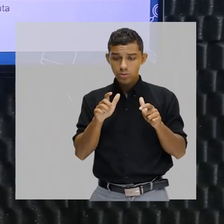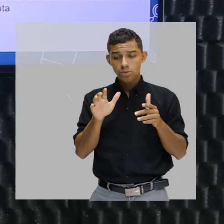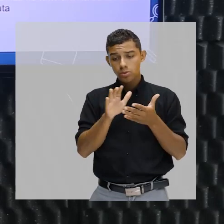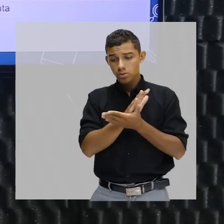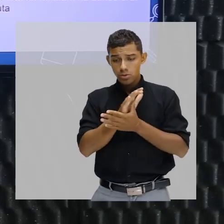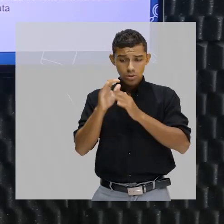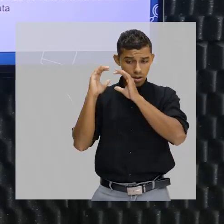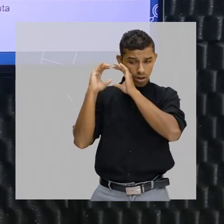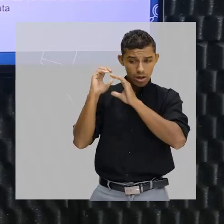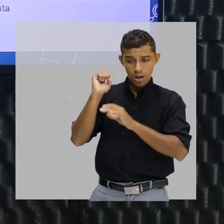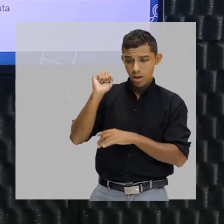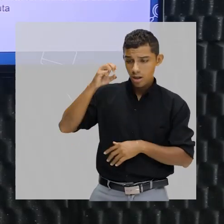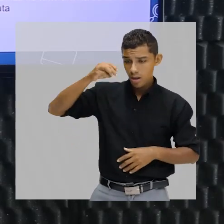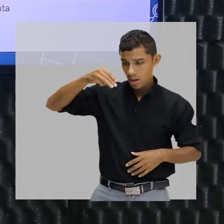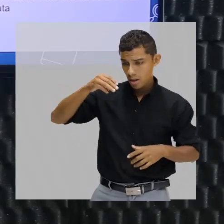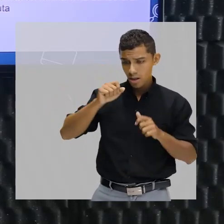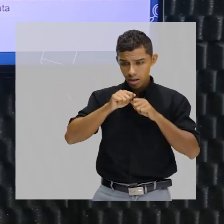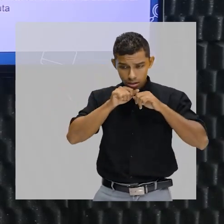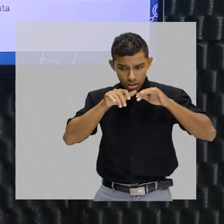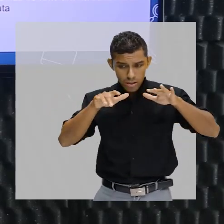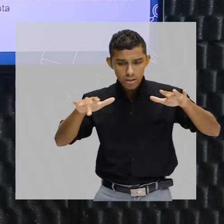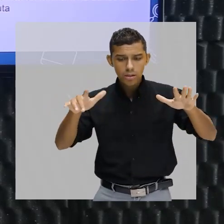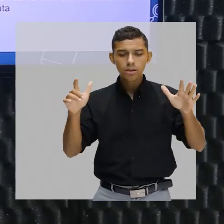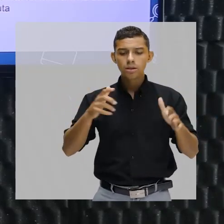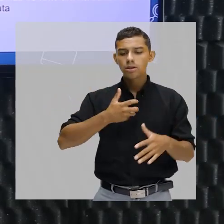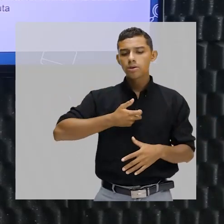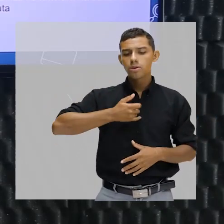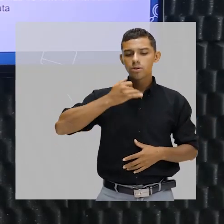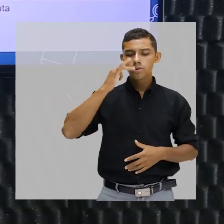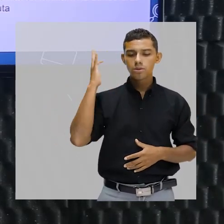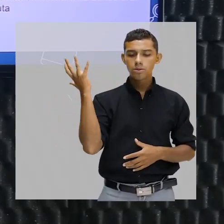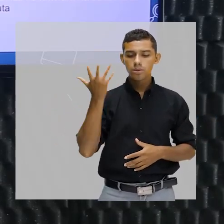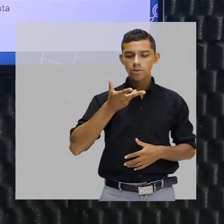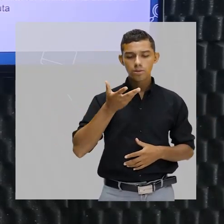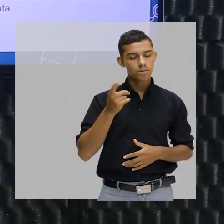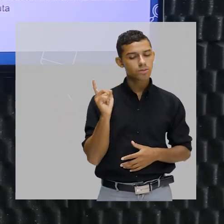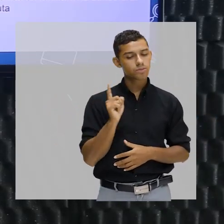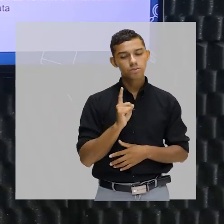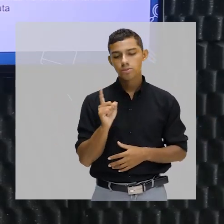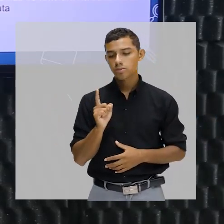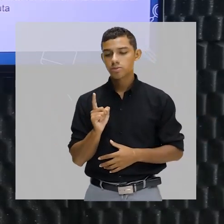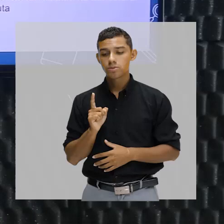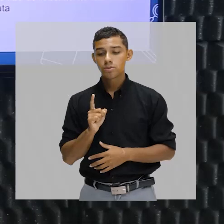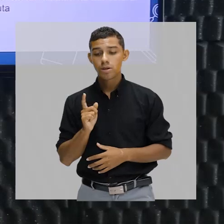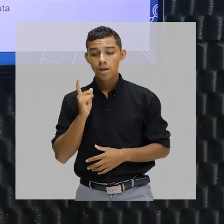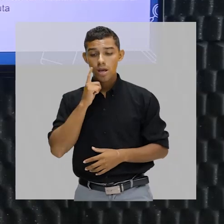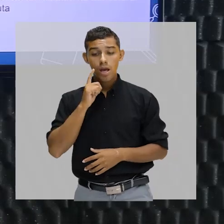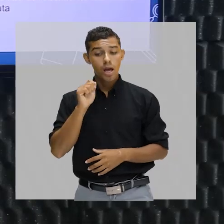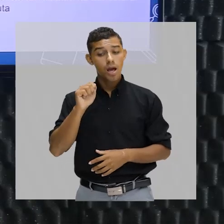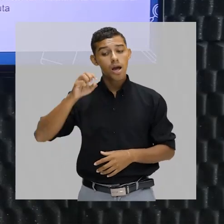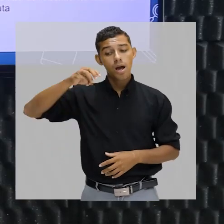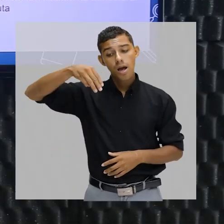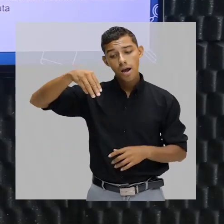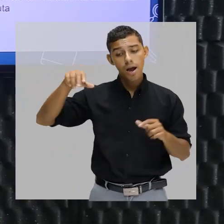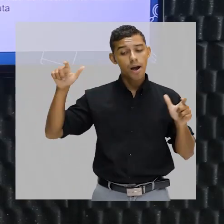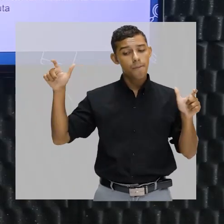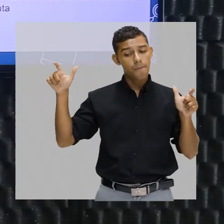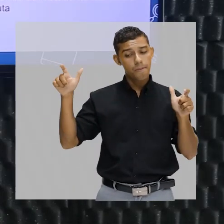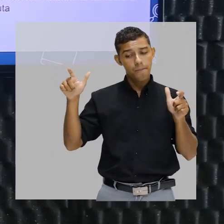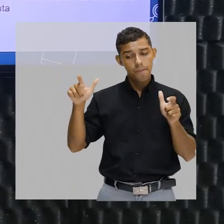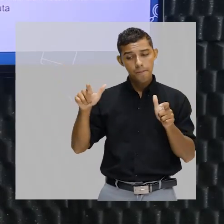alcance devido à sua grande velocidade. Não. Certo? Na verdade, aqui, as ondas de AM têm